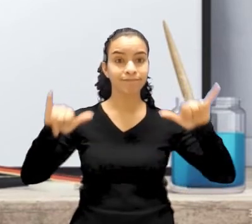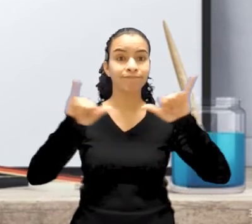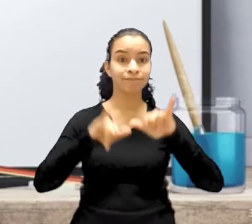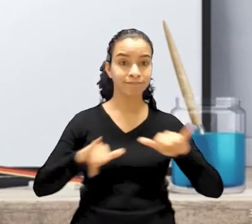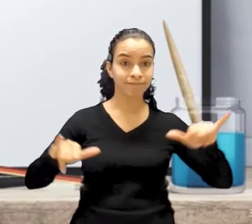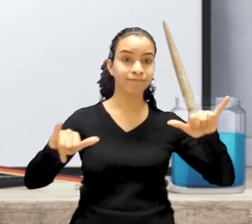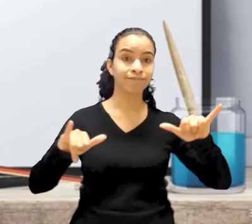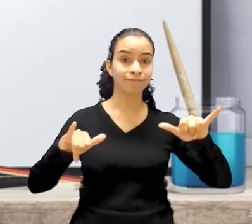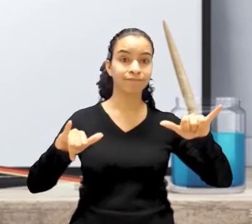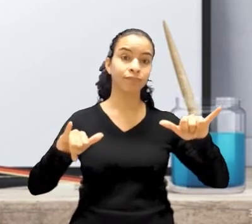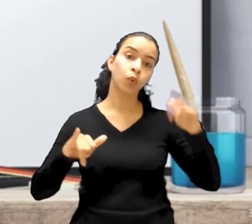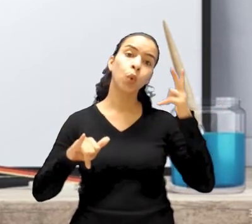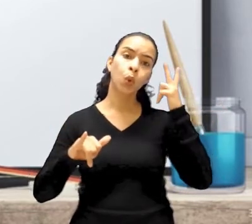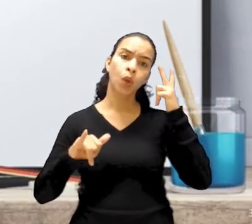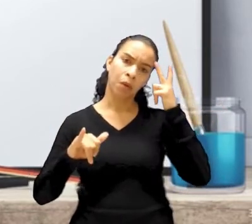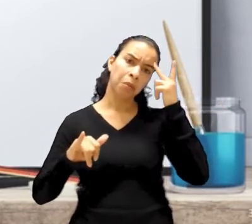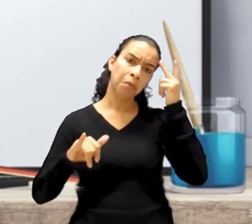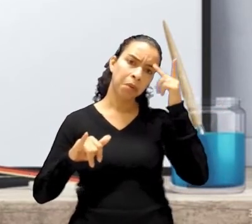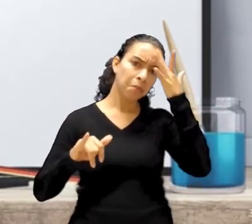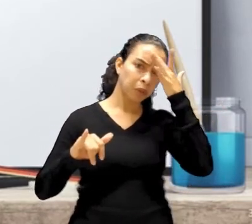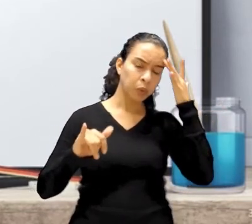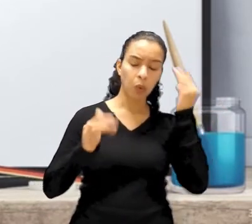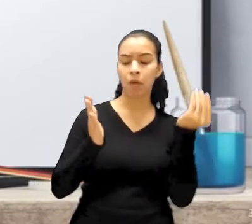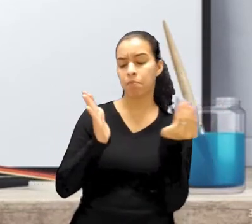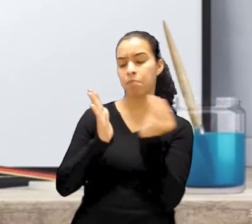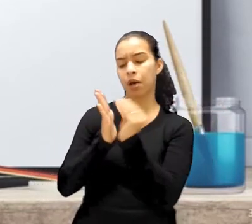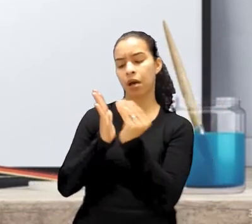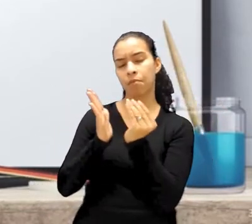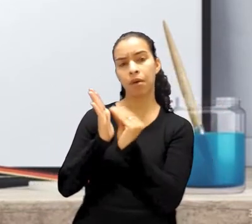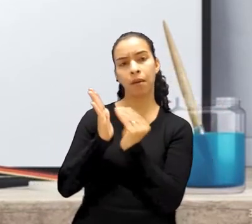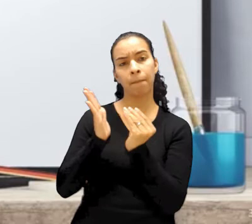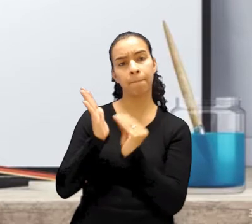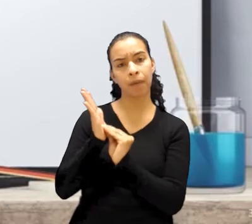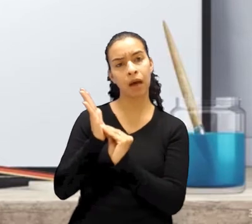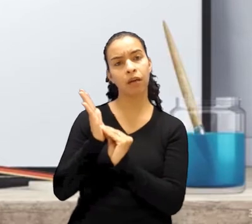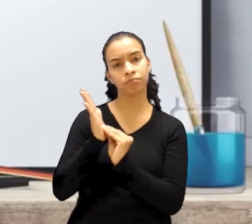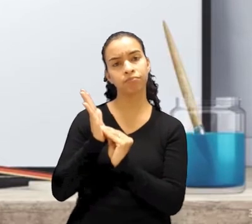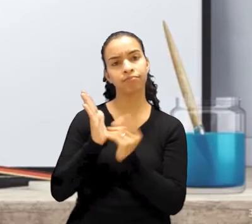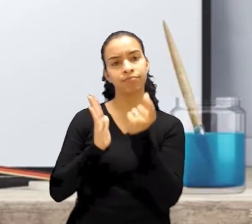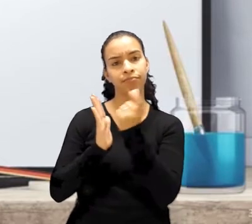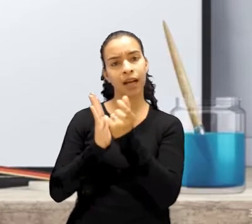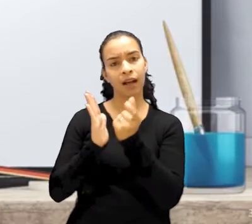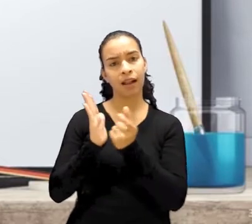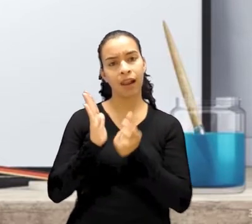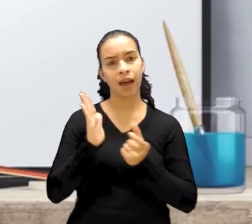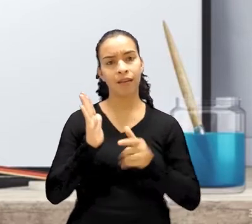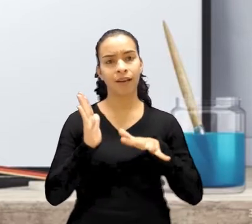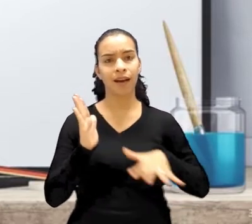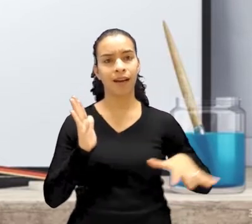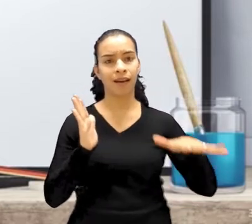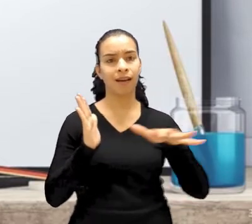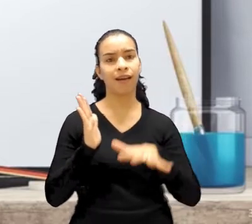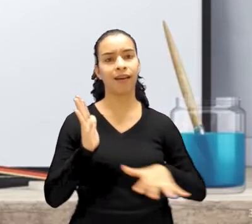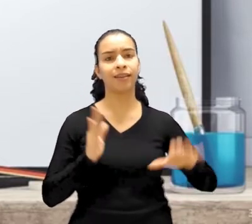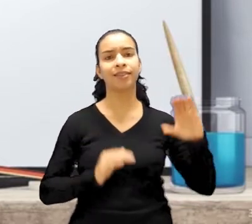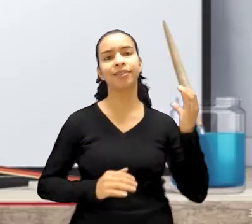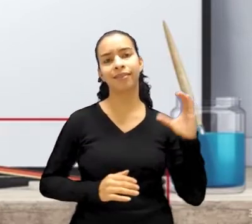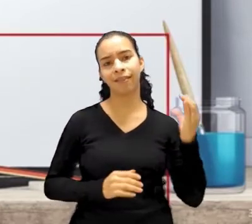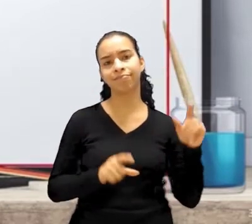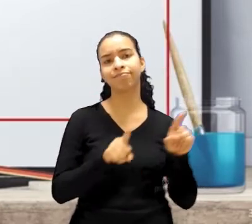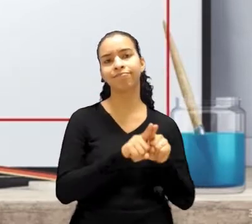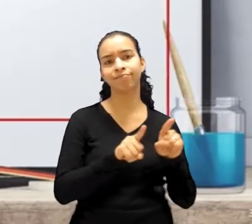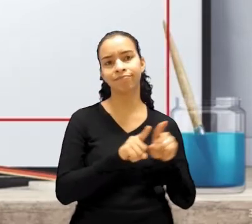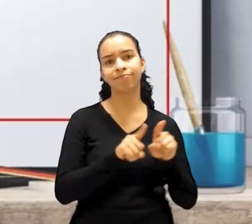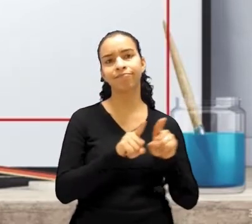divulgação científica, o autor ele procura utilizar esses termos, né, para que o leitor também